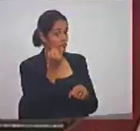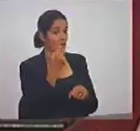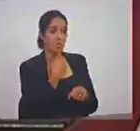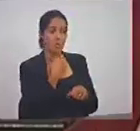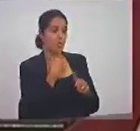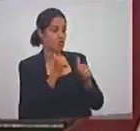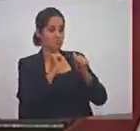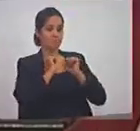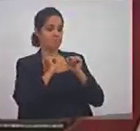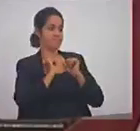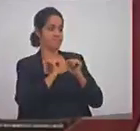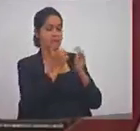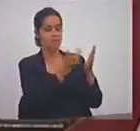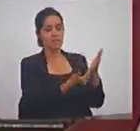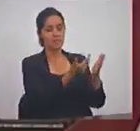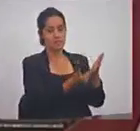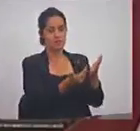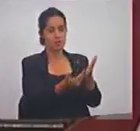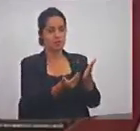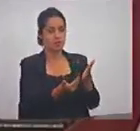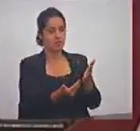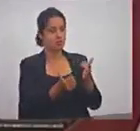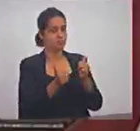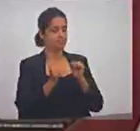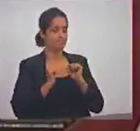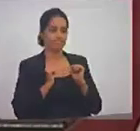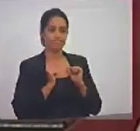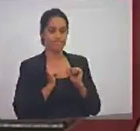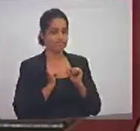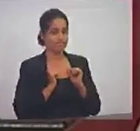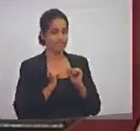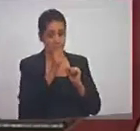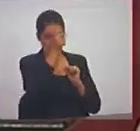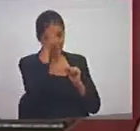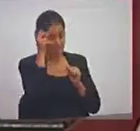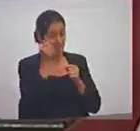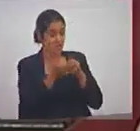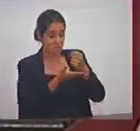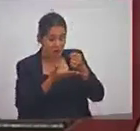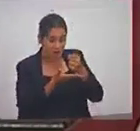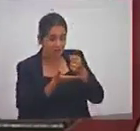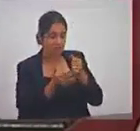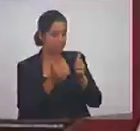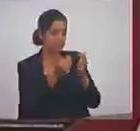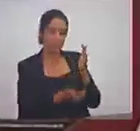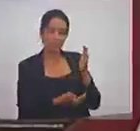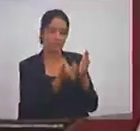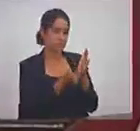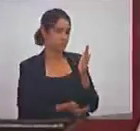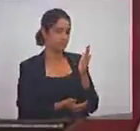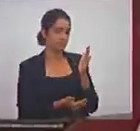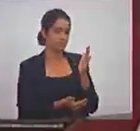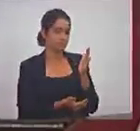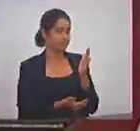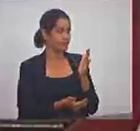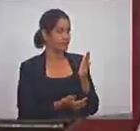perde a tua base. E foi o que aconteceu com o prefeito. Ele perdeu a base dele aqui dentro, precisou fazer essas mudanças todas, eu tenho quase que certeza,